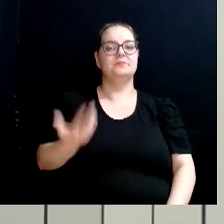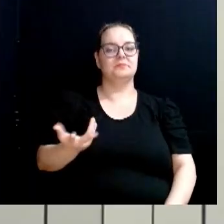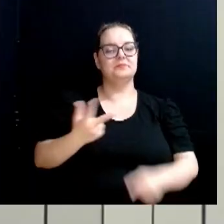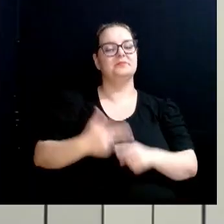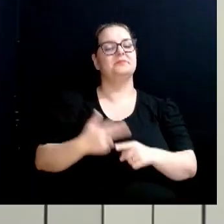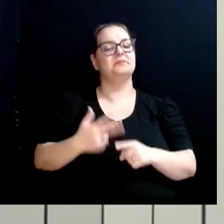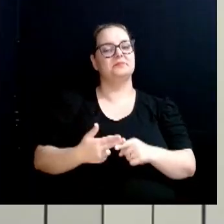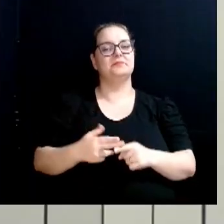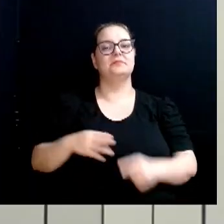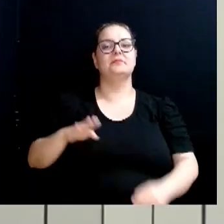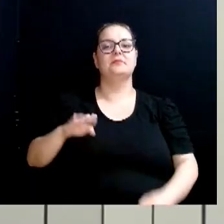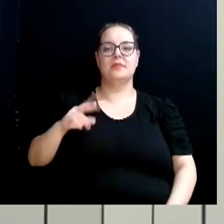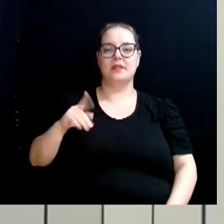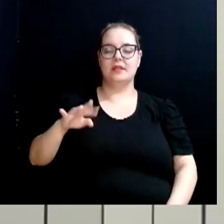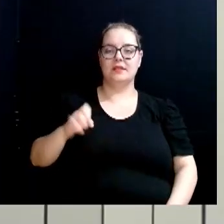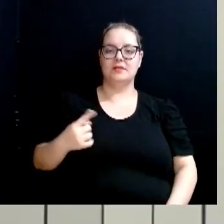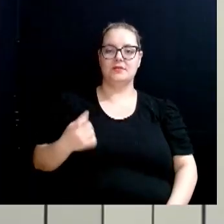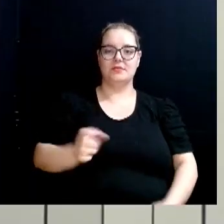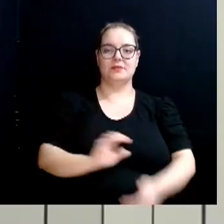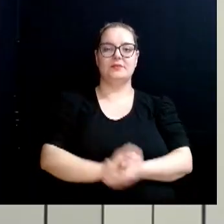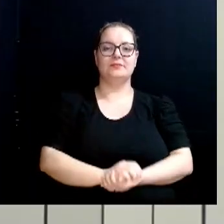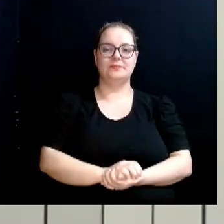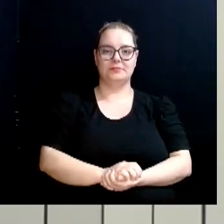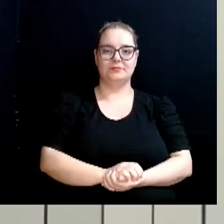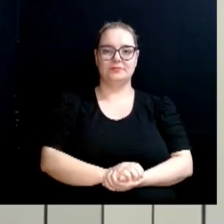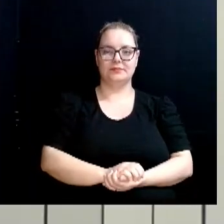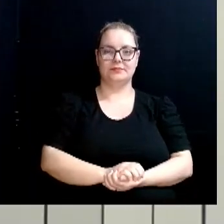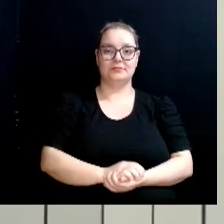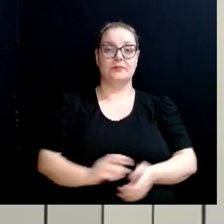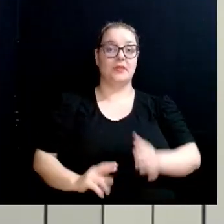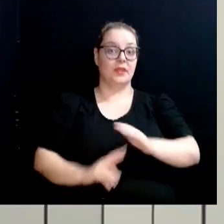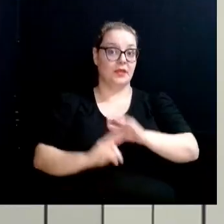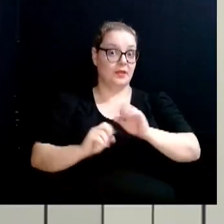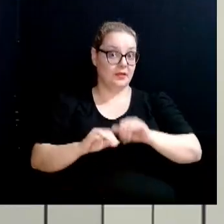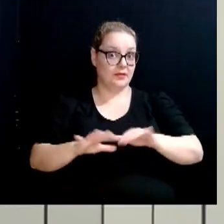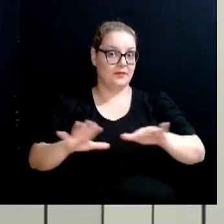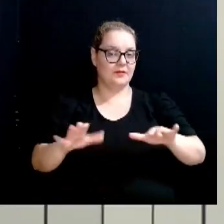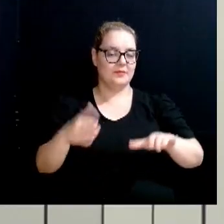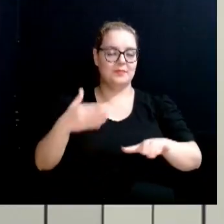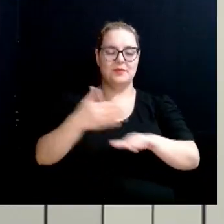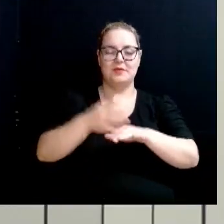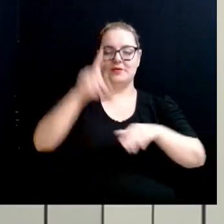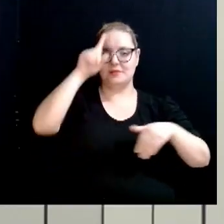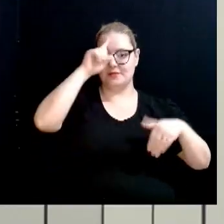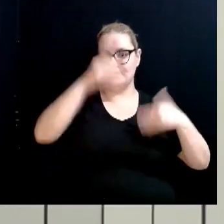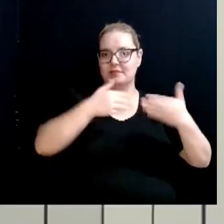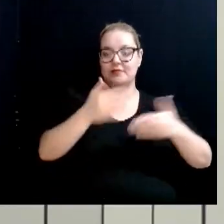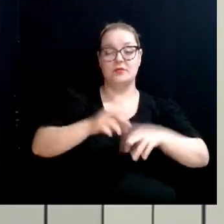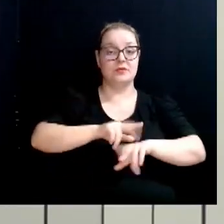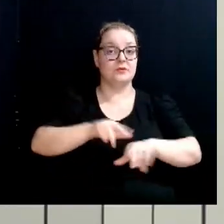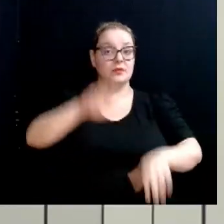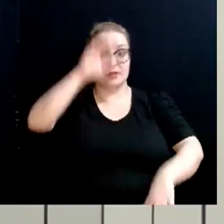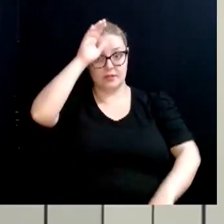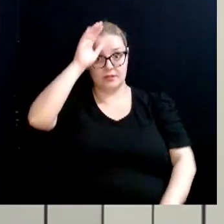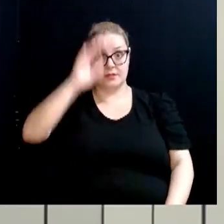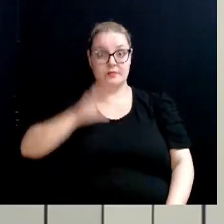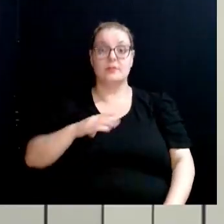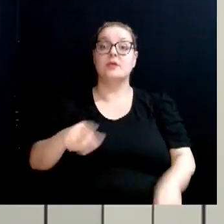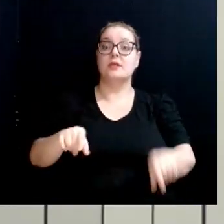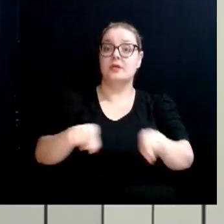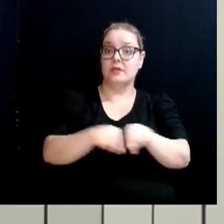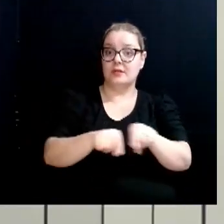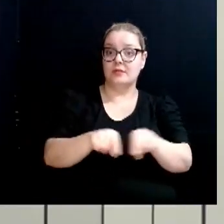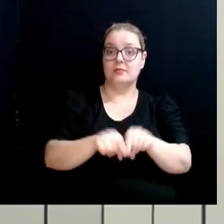único. E as feiras livres fazem parte da rotina de muitos campineiros e são também espaços